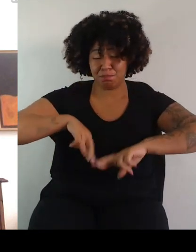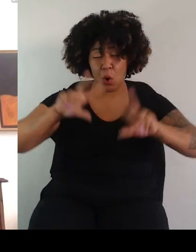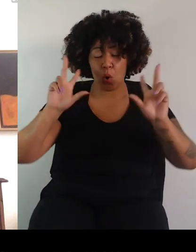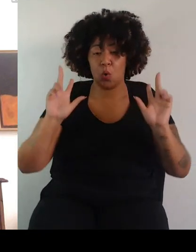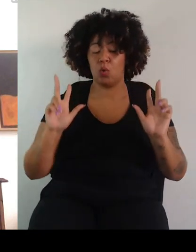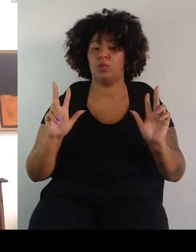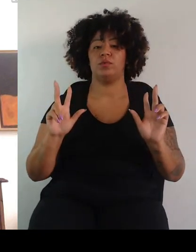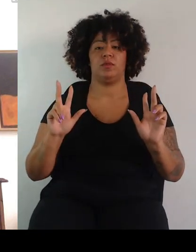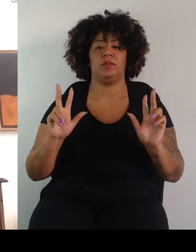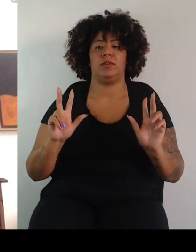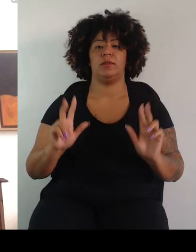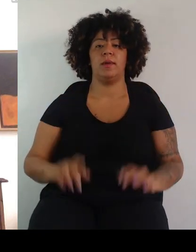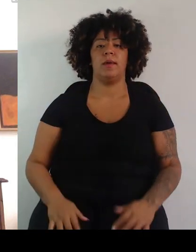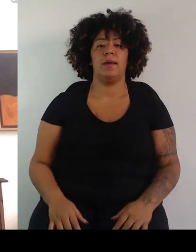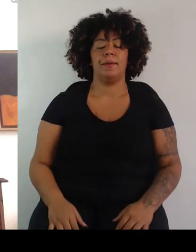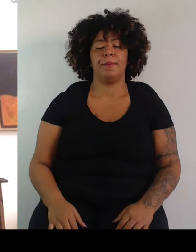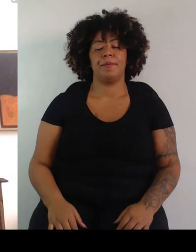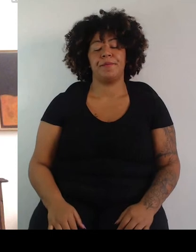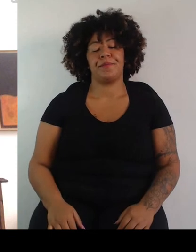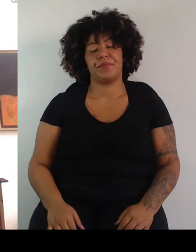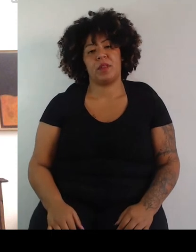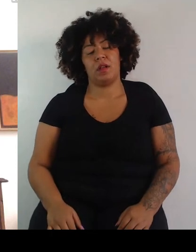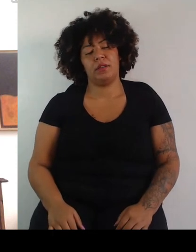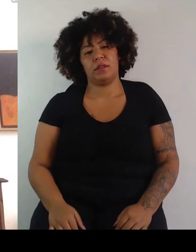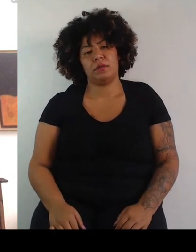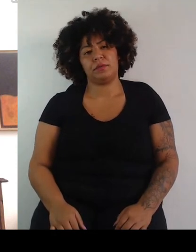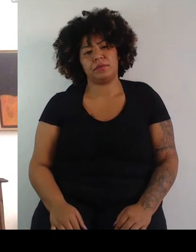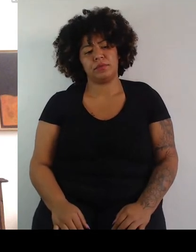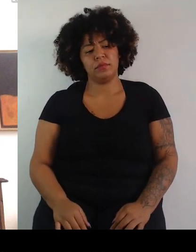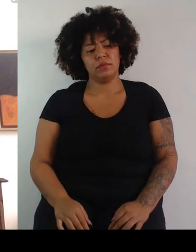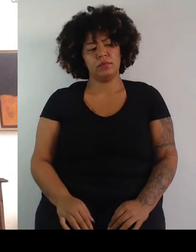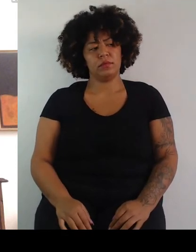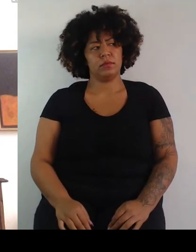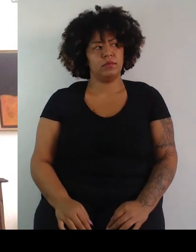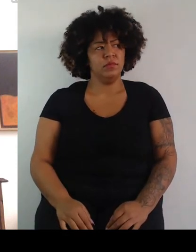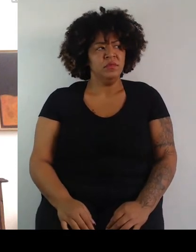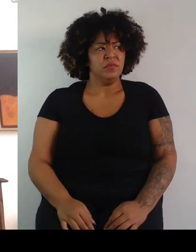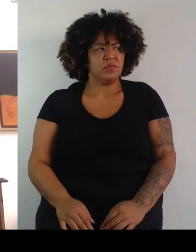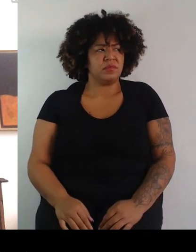ele ele tinha uma certa magia